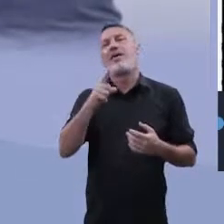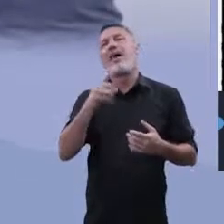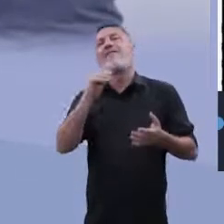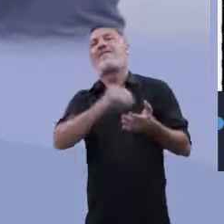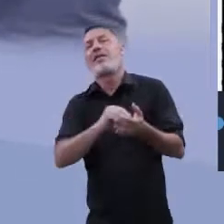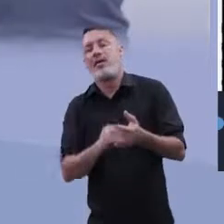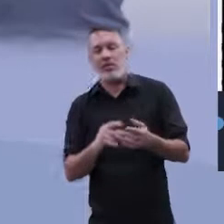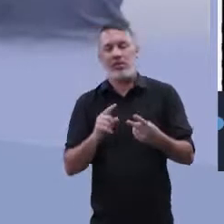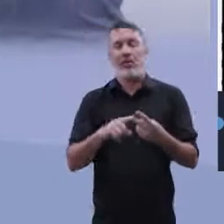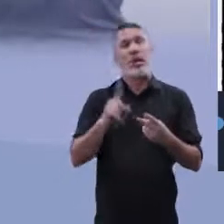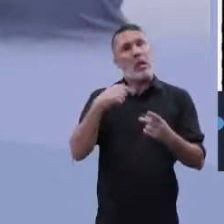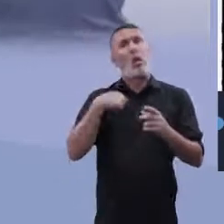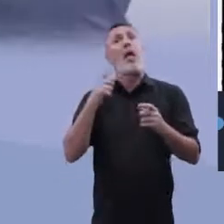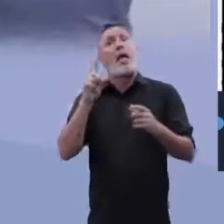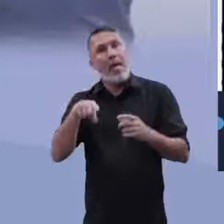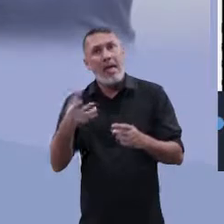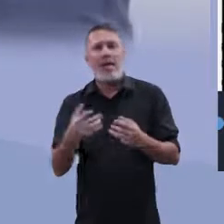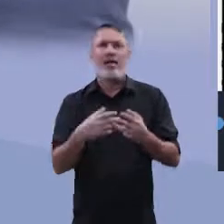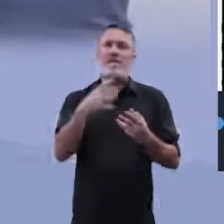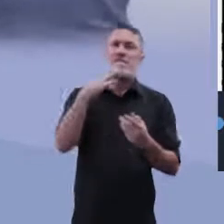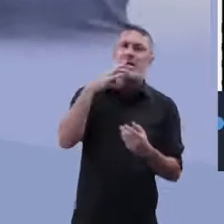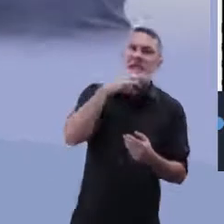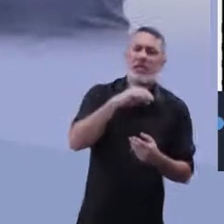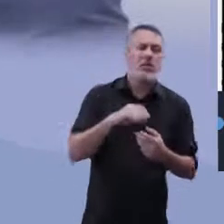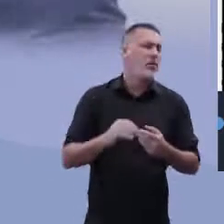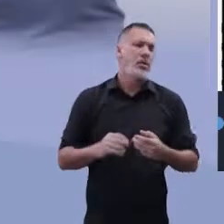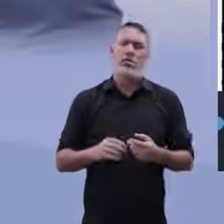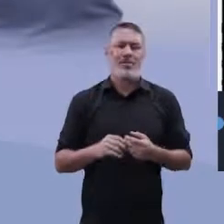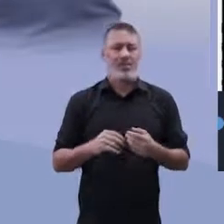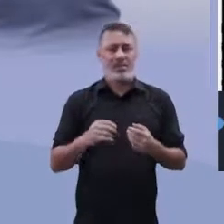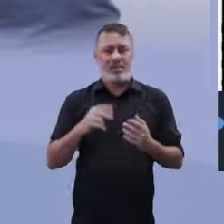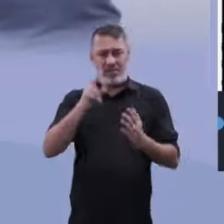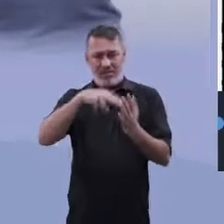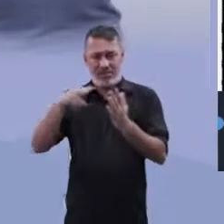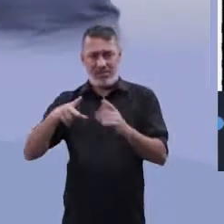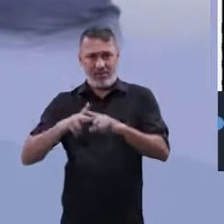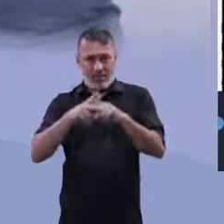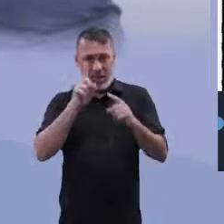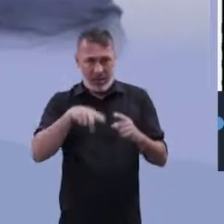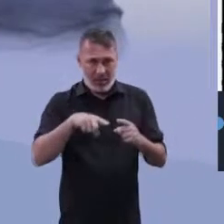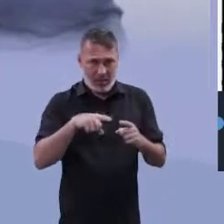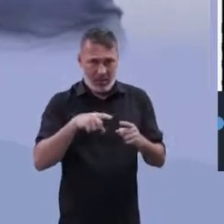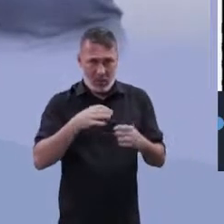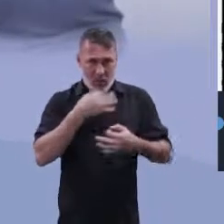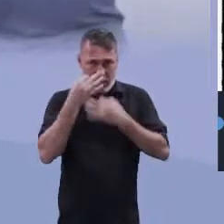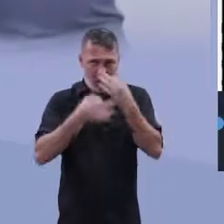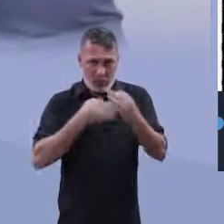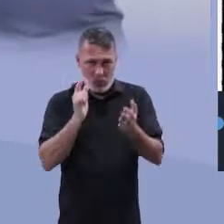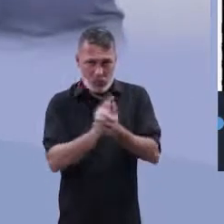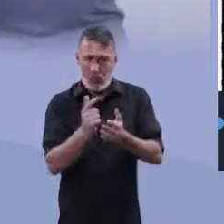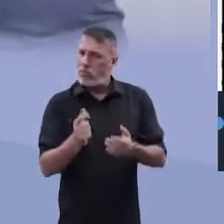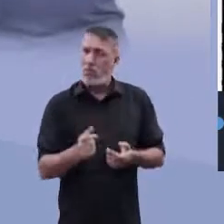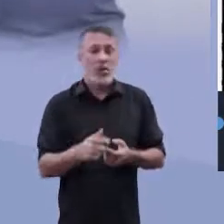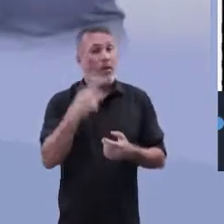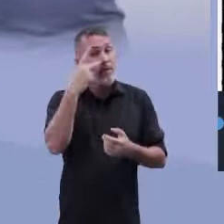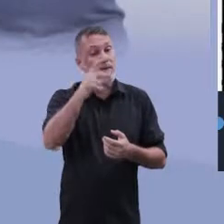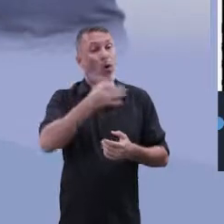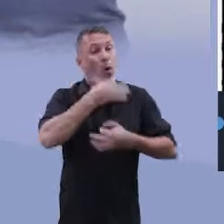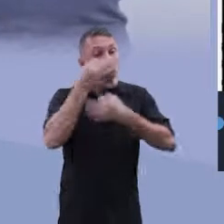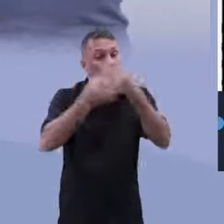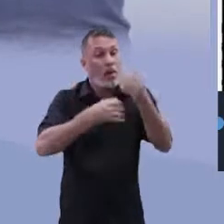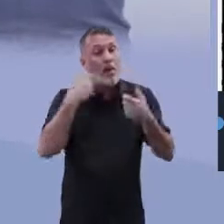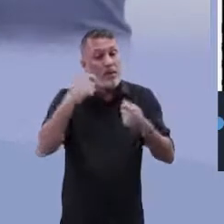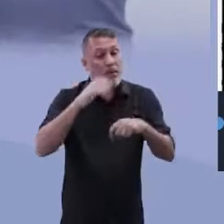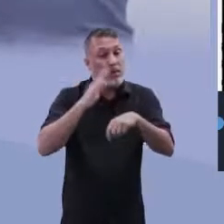você deixou de falar, ficou nas entrelinhas. Pensa você, corretor. Ele não é o seu leitor, não é um jornal. É um texto argumentativo. Você